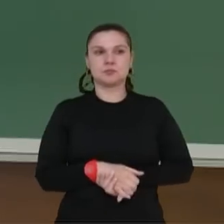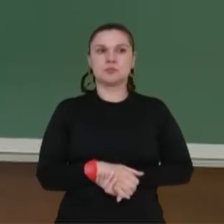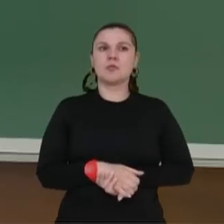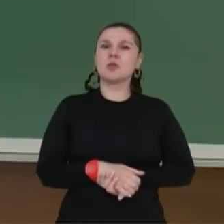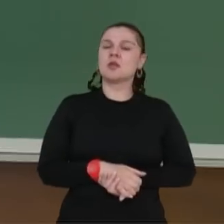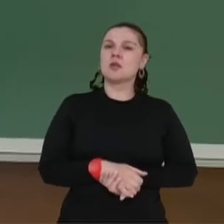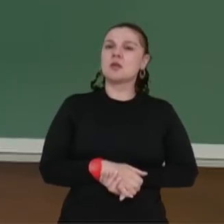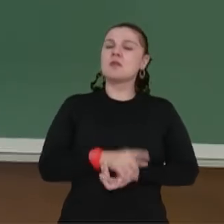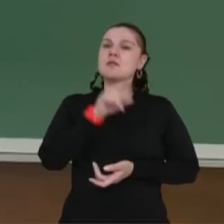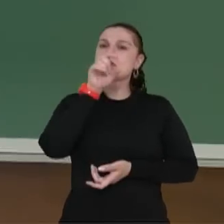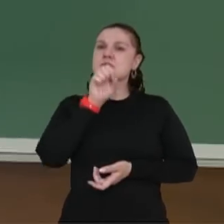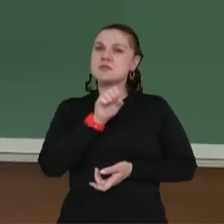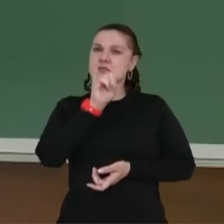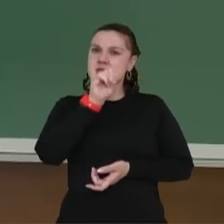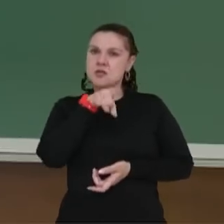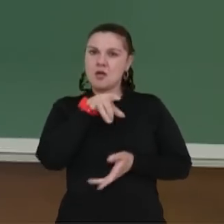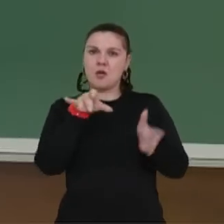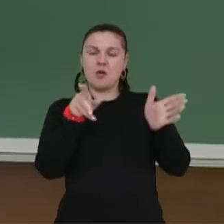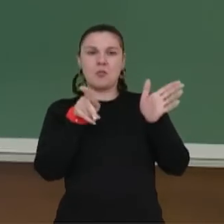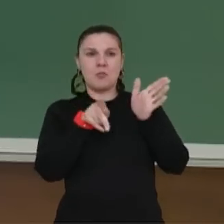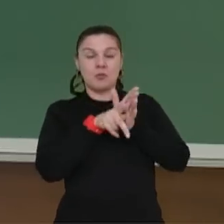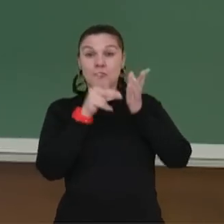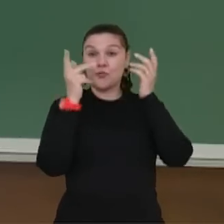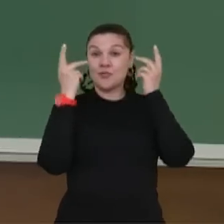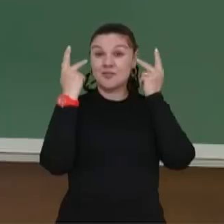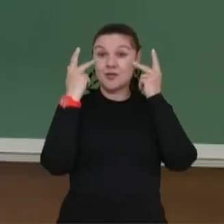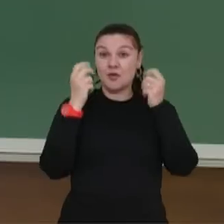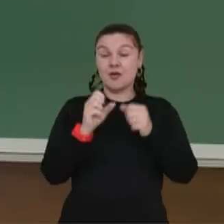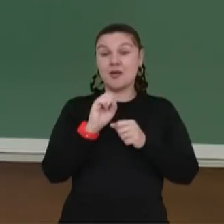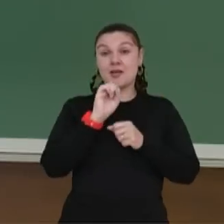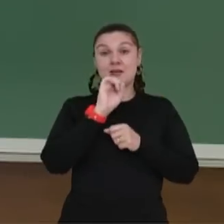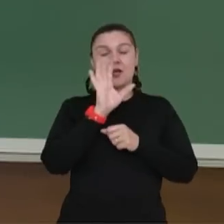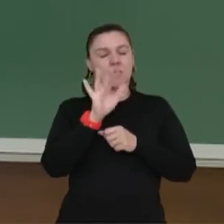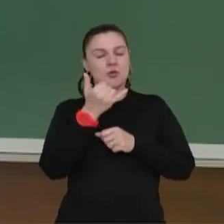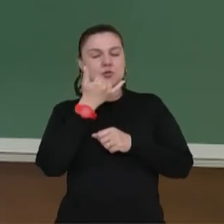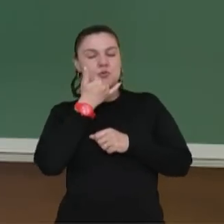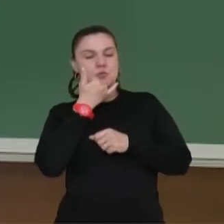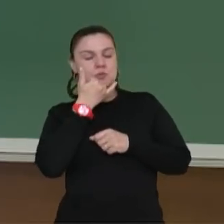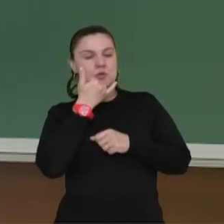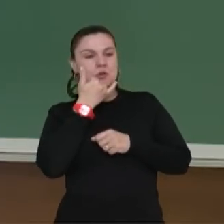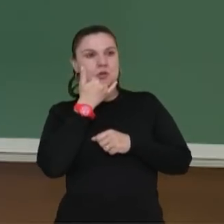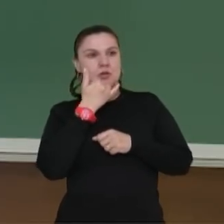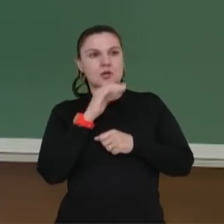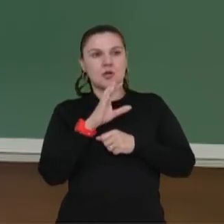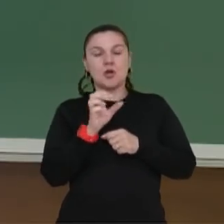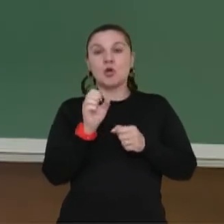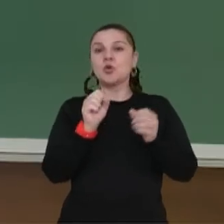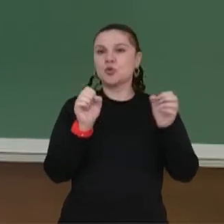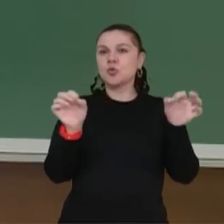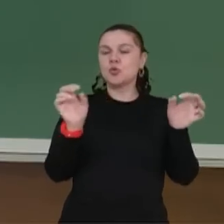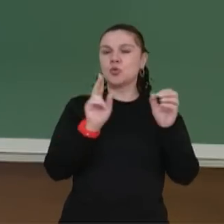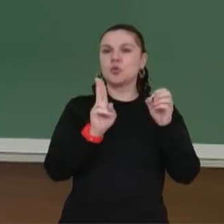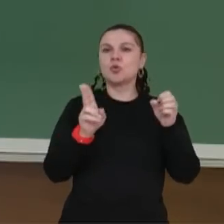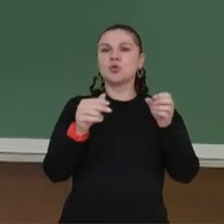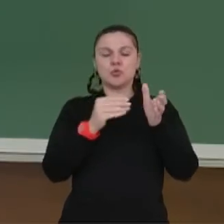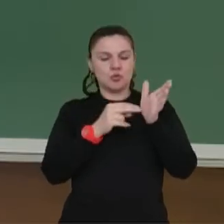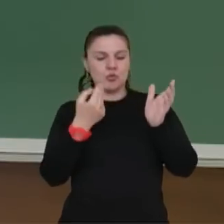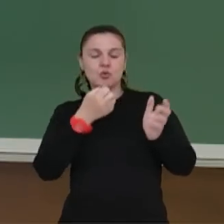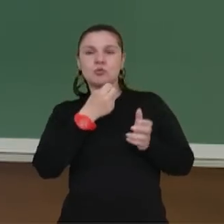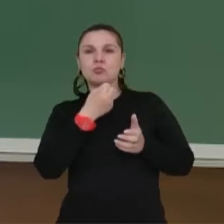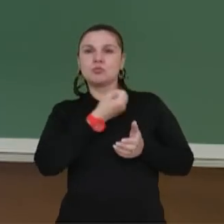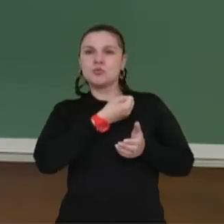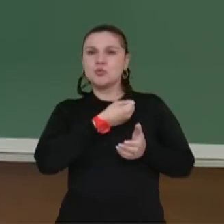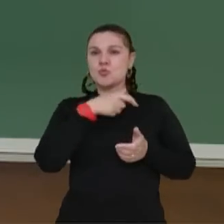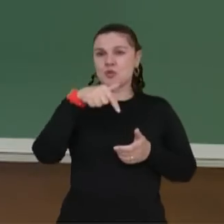certo? Se forem números naturais, aliás, números naturais não, que é um conjunto muito pequeno. Vamos falar de números inteiros, que é um conjunto um pouco maior e mais